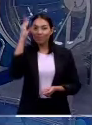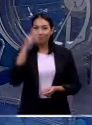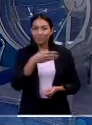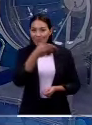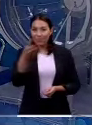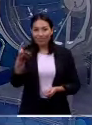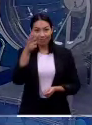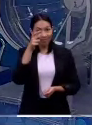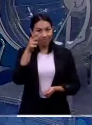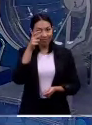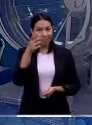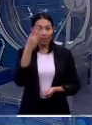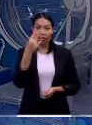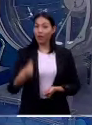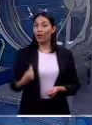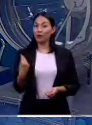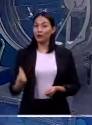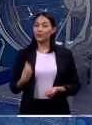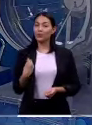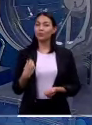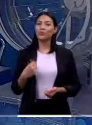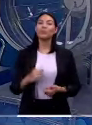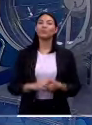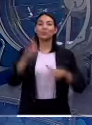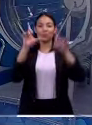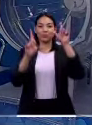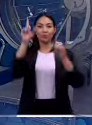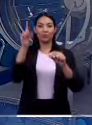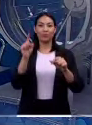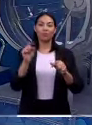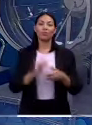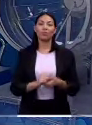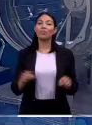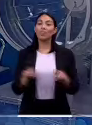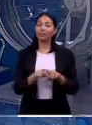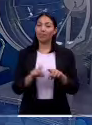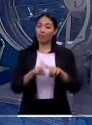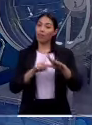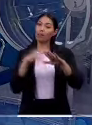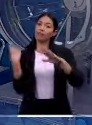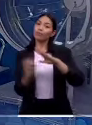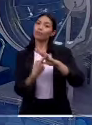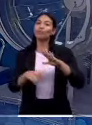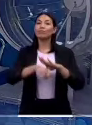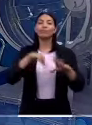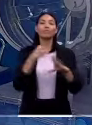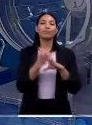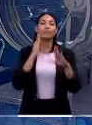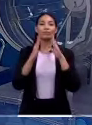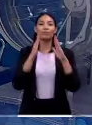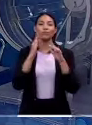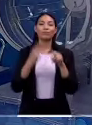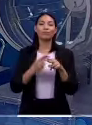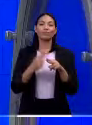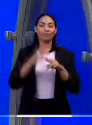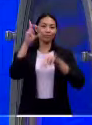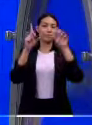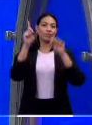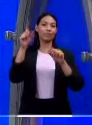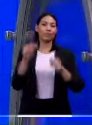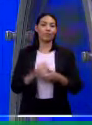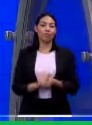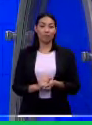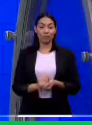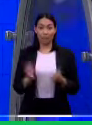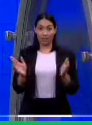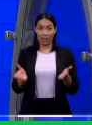boa noite a todos que nos acompanham ao vivo pela Rede TV e também através dos perfis do Facebook e YouTube da Caixa e da Rede TV. A